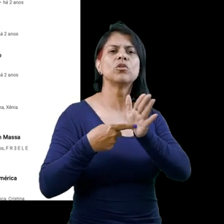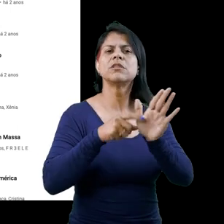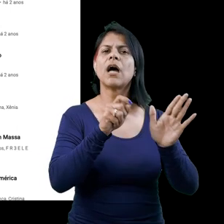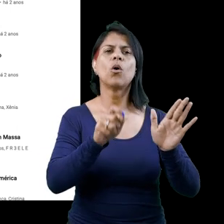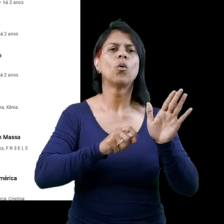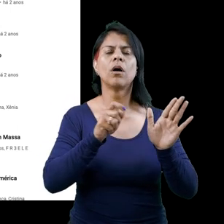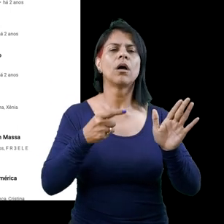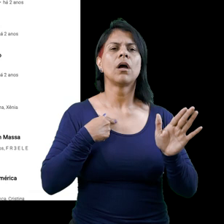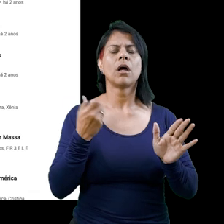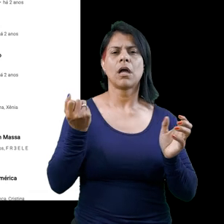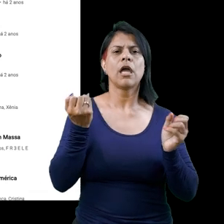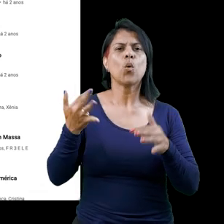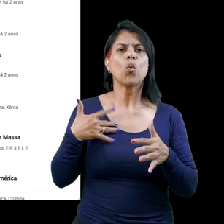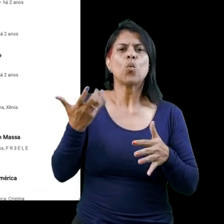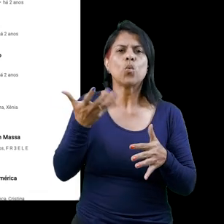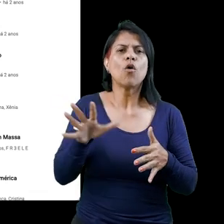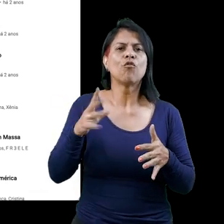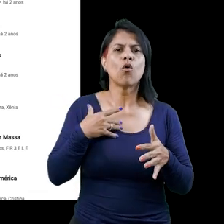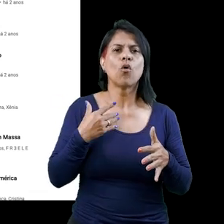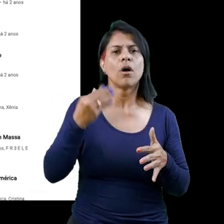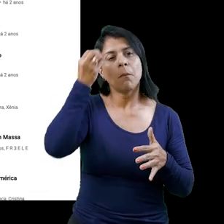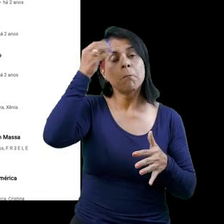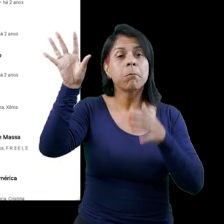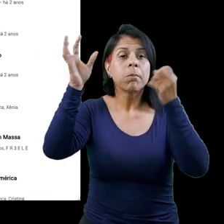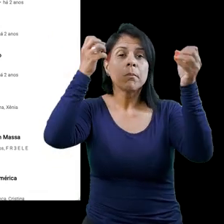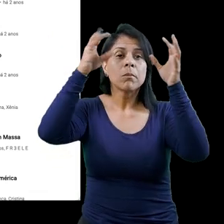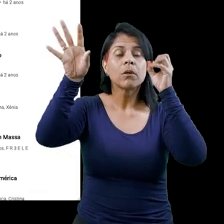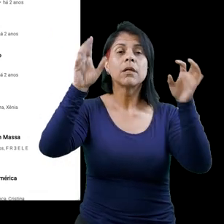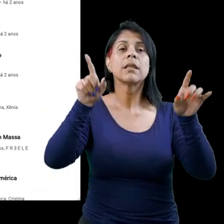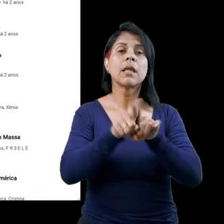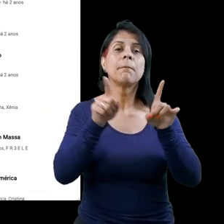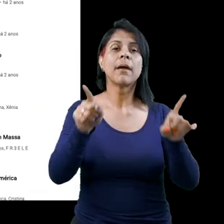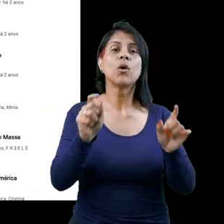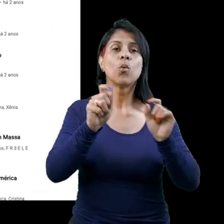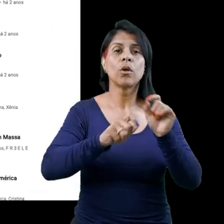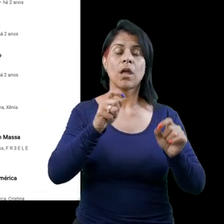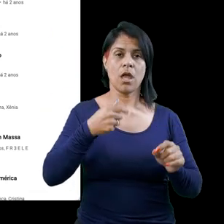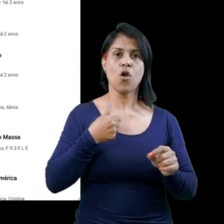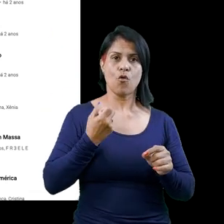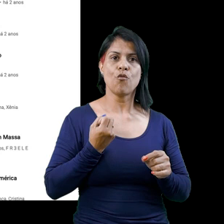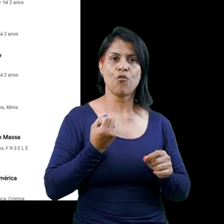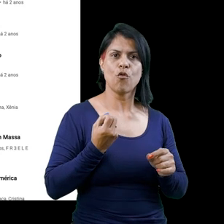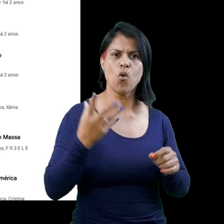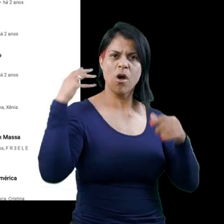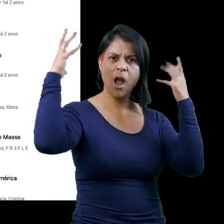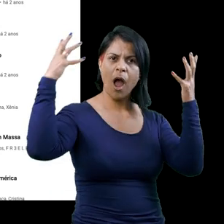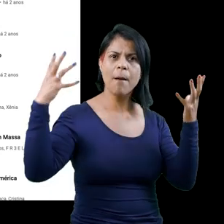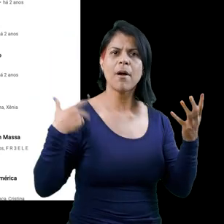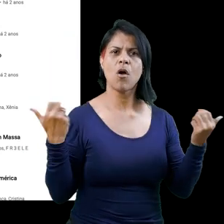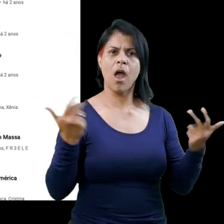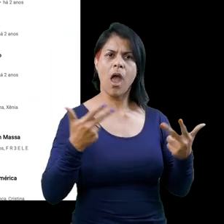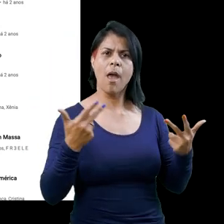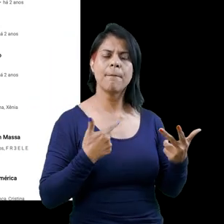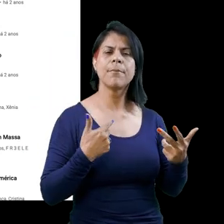ostentação. Saúde, pouca alimentação, mas também digo onde tá o inferno. Então, perdi a conta de quanta verde, sigo cabreira desde então. Em terra de rap, hop,